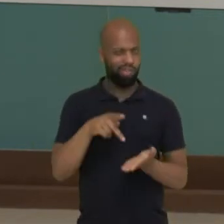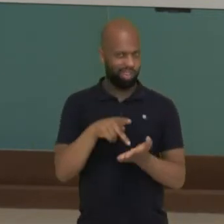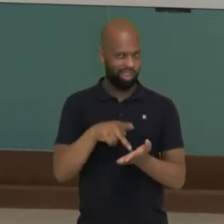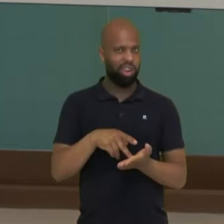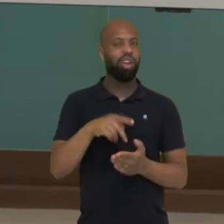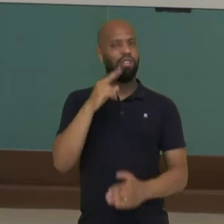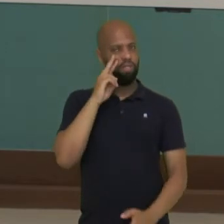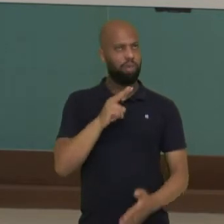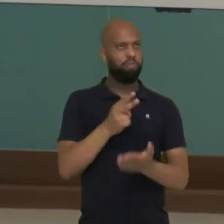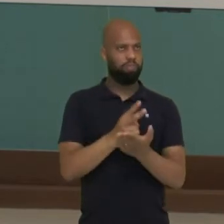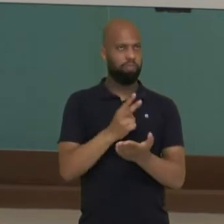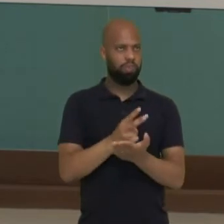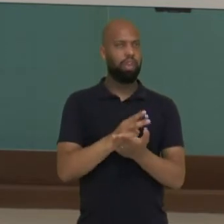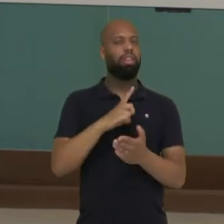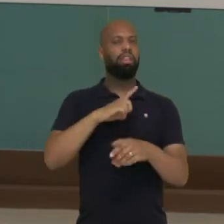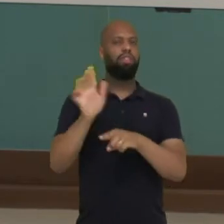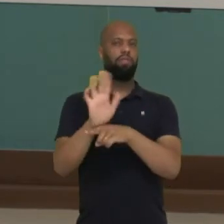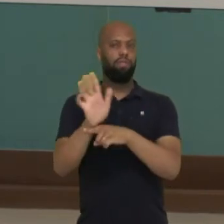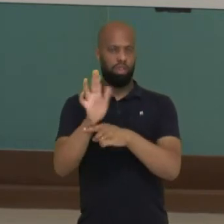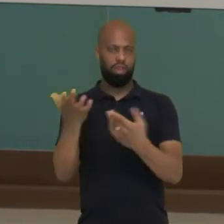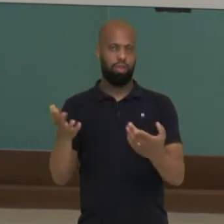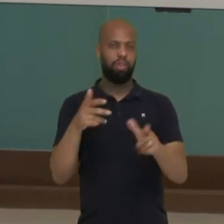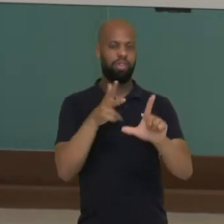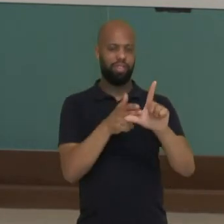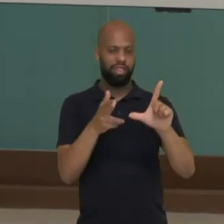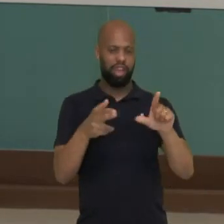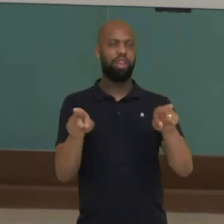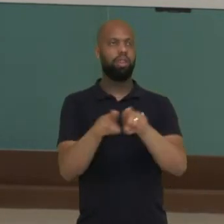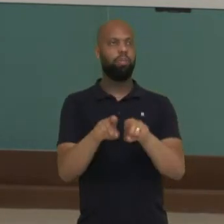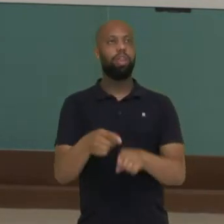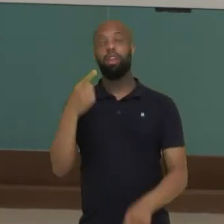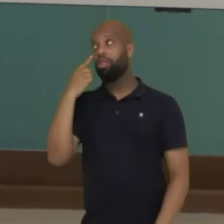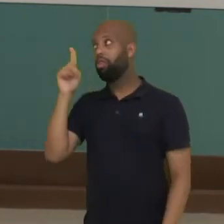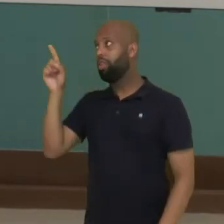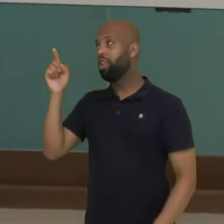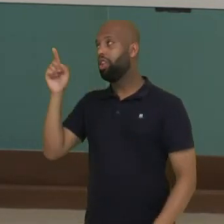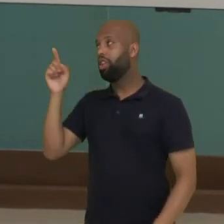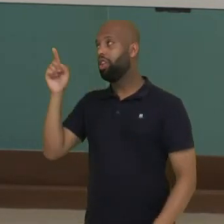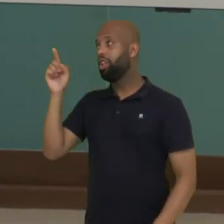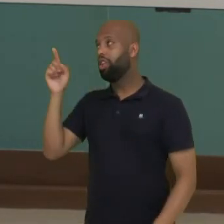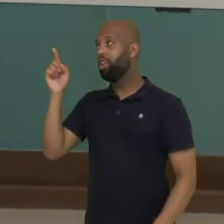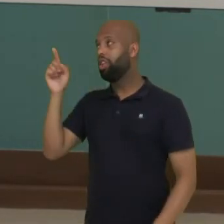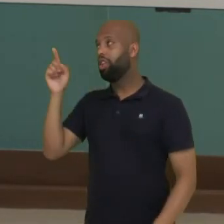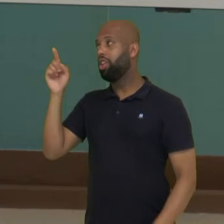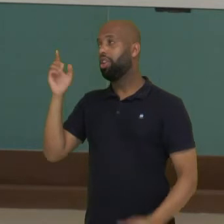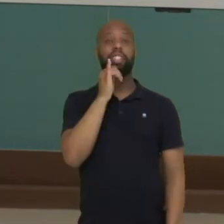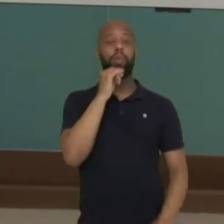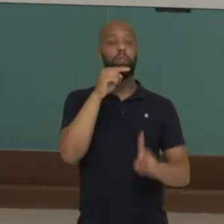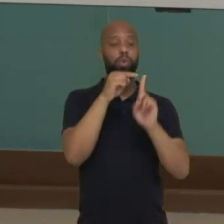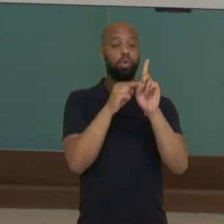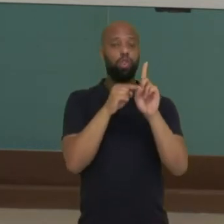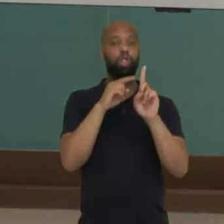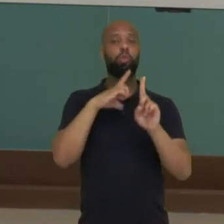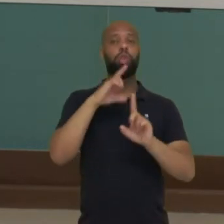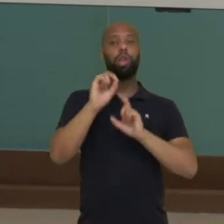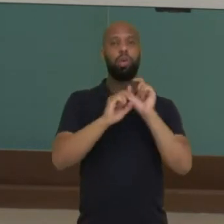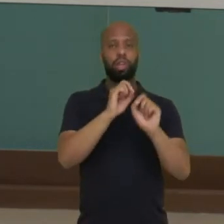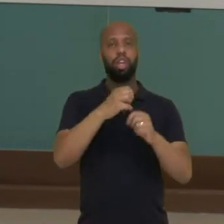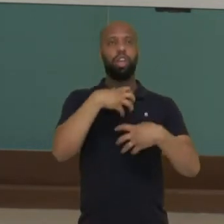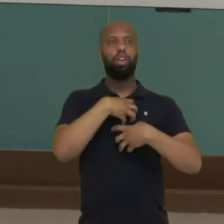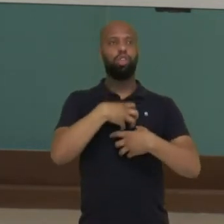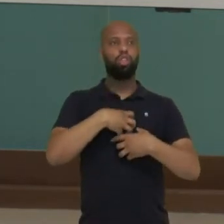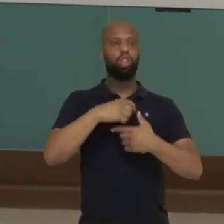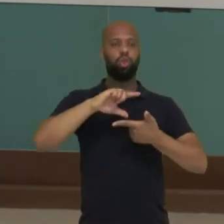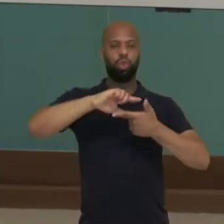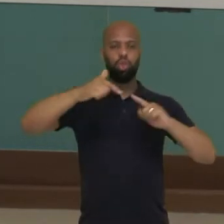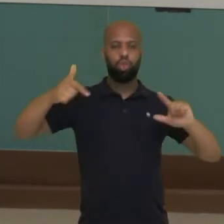muito isso nos filmes, nos seriados. Aqui eu trouxe para vocês alguns tipos de padrões geométricos